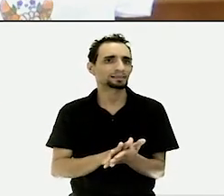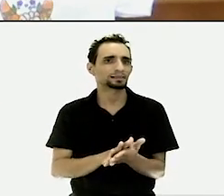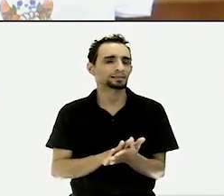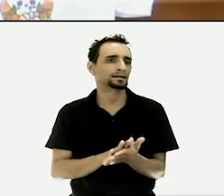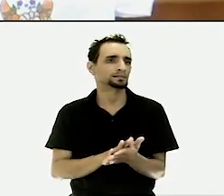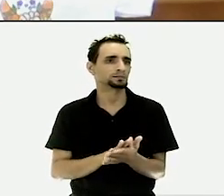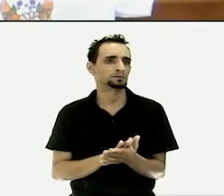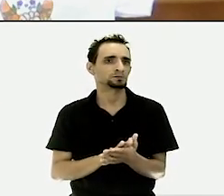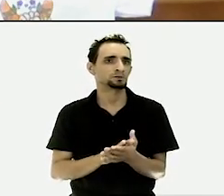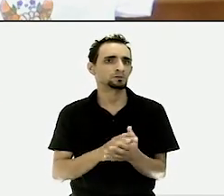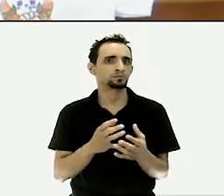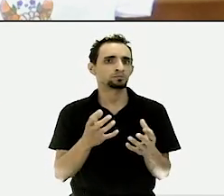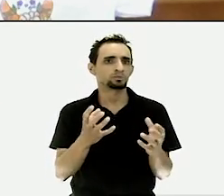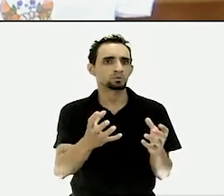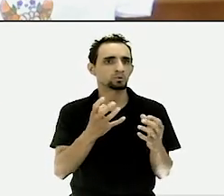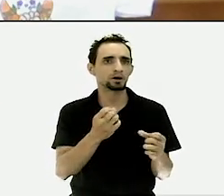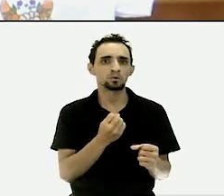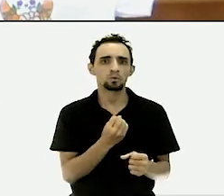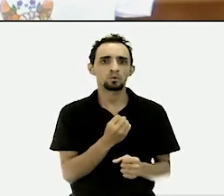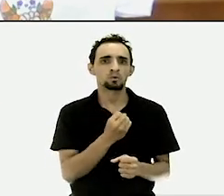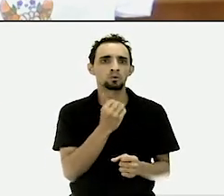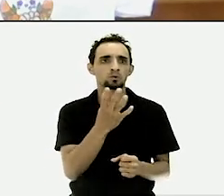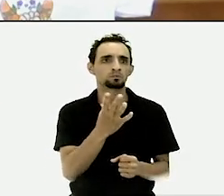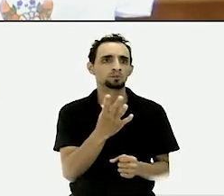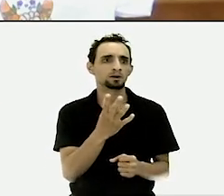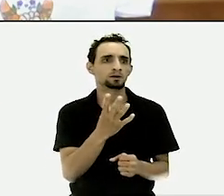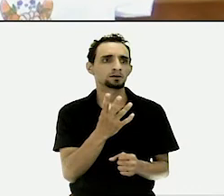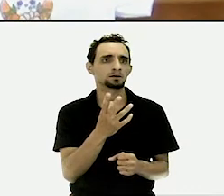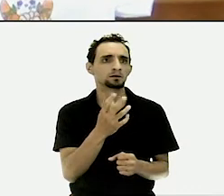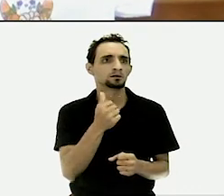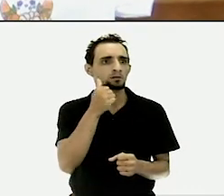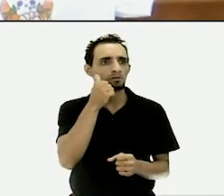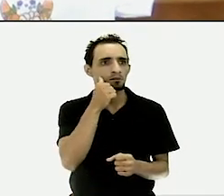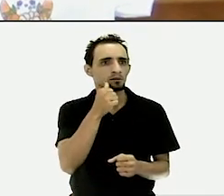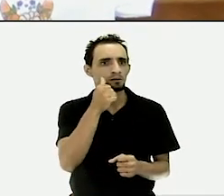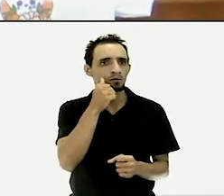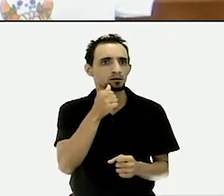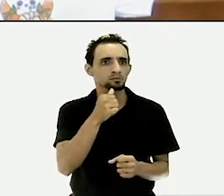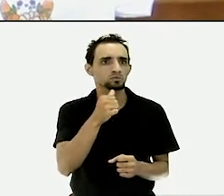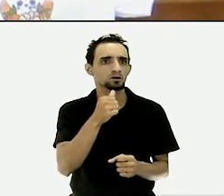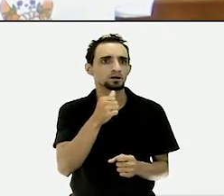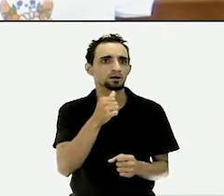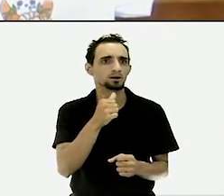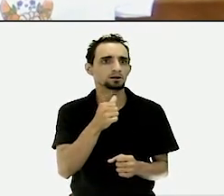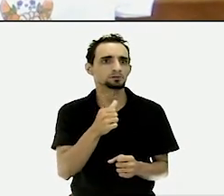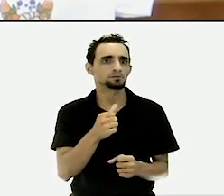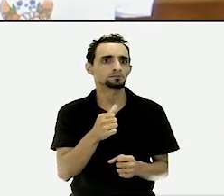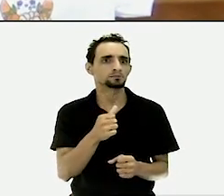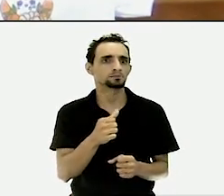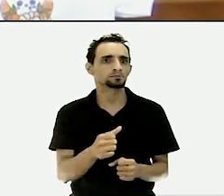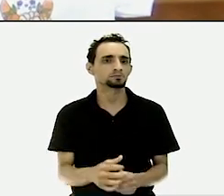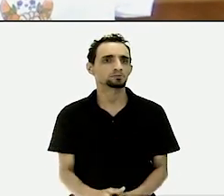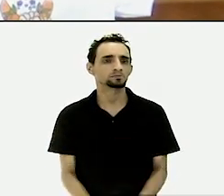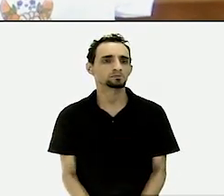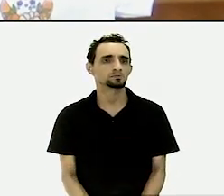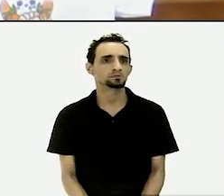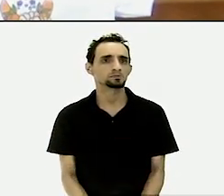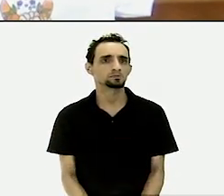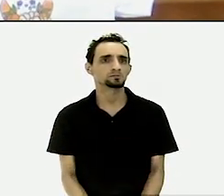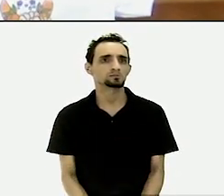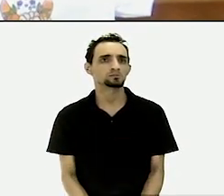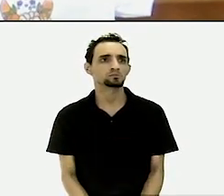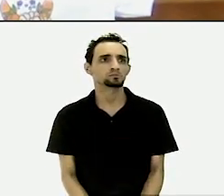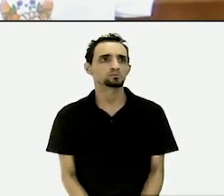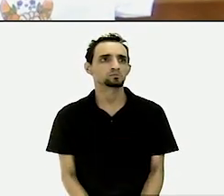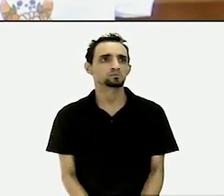o que mais? Examina ela, tem que fazer isso. Quer dizer, nós vamos chegar a esse ponto, nós não podemos. Então, a senhora também, de parabéns, tem